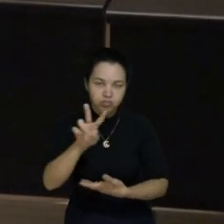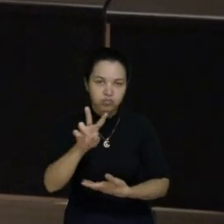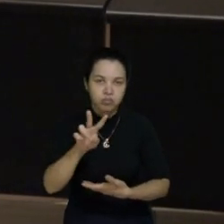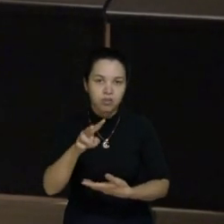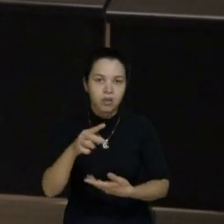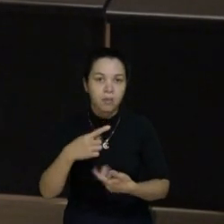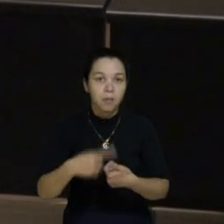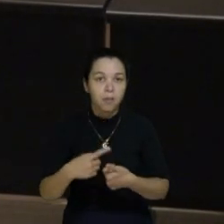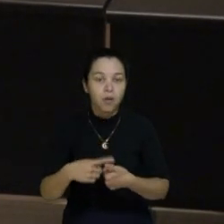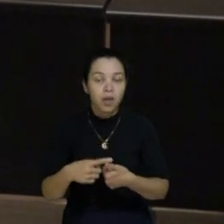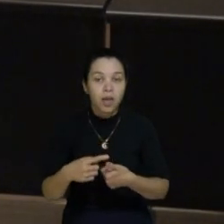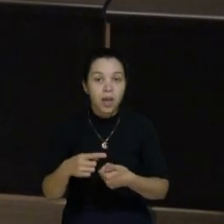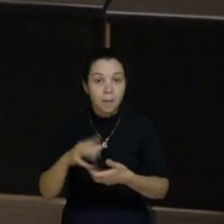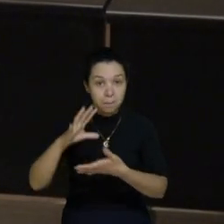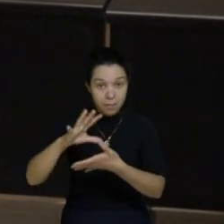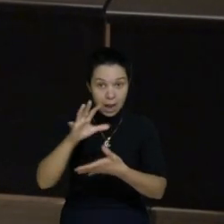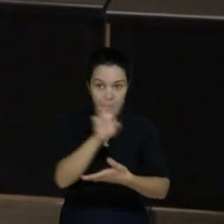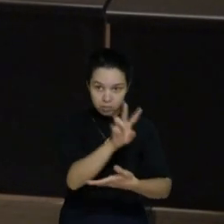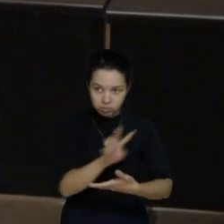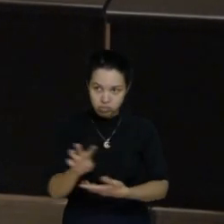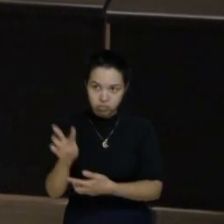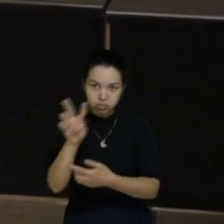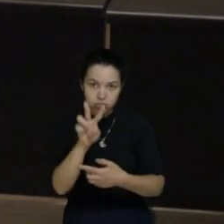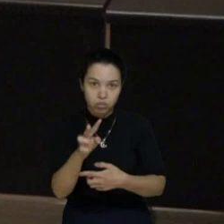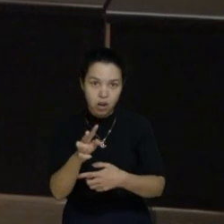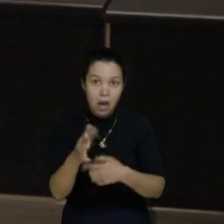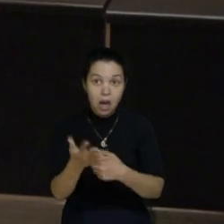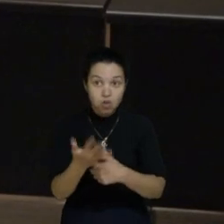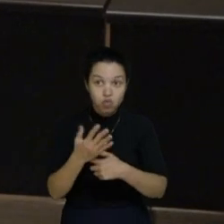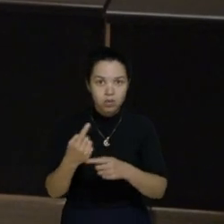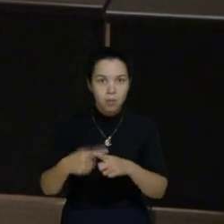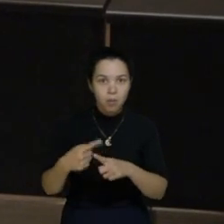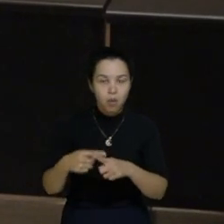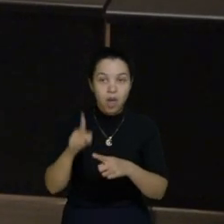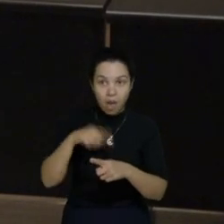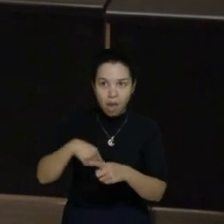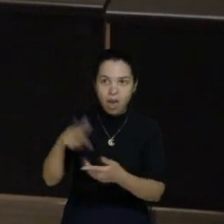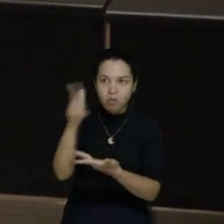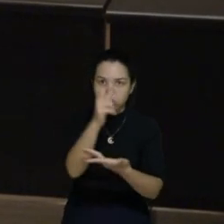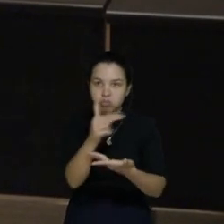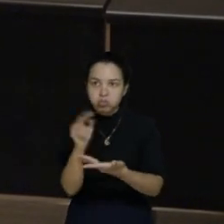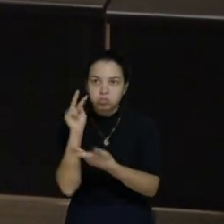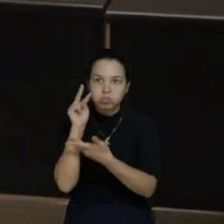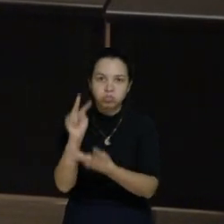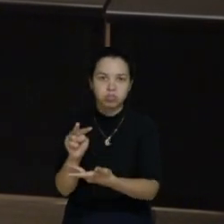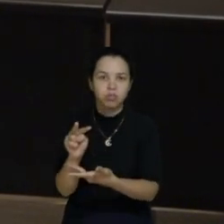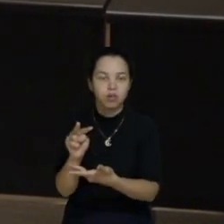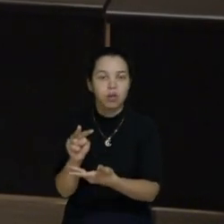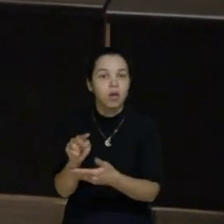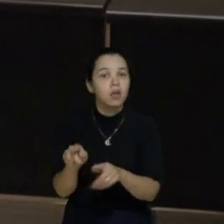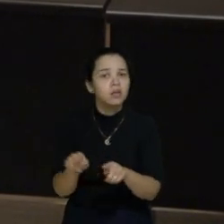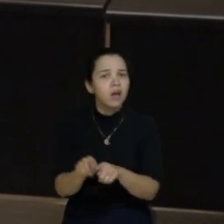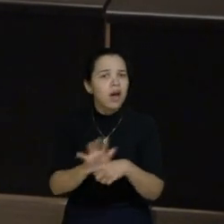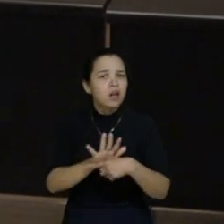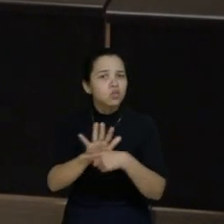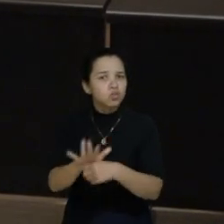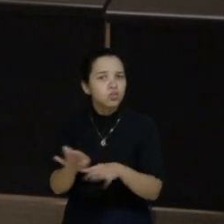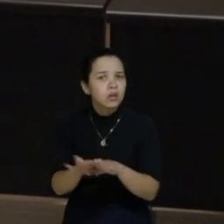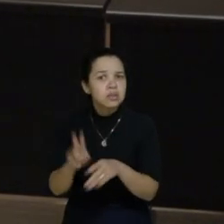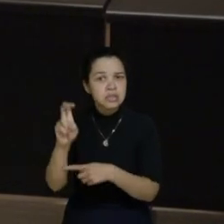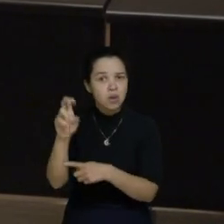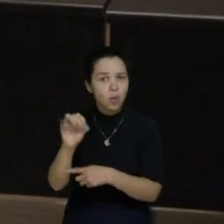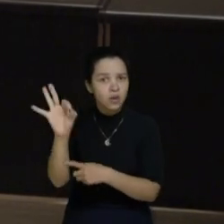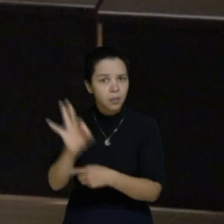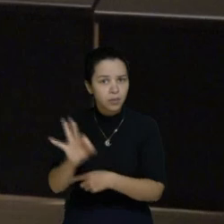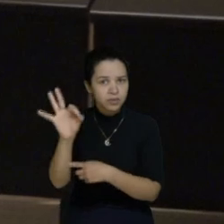mentais ajudam não só porque são visuais né então a gente fala ajuda toda aquela galera aquele 50% que tem o estilo